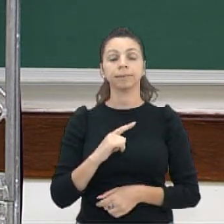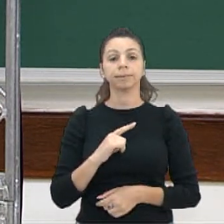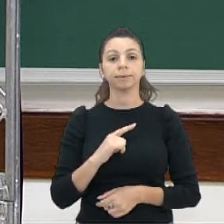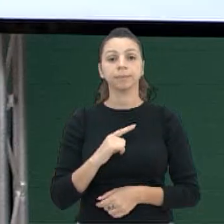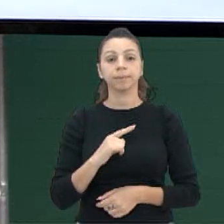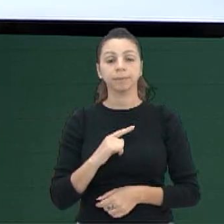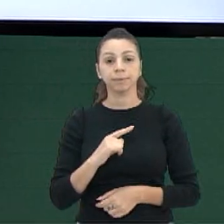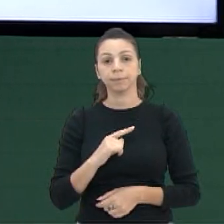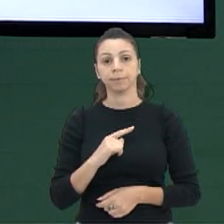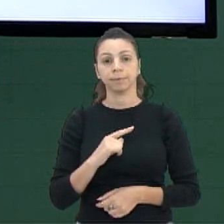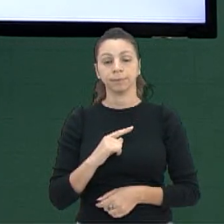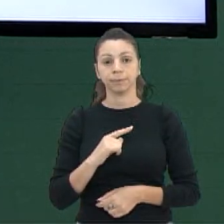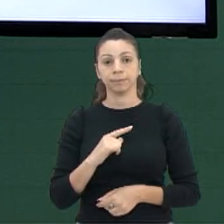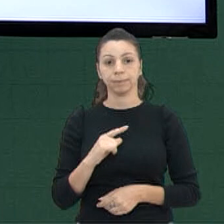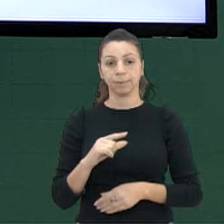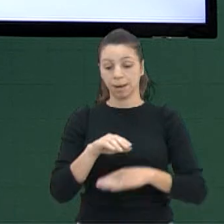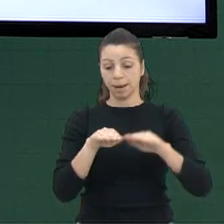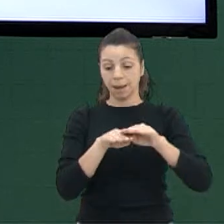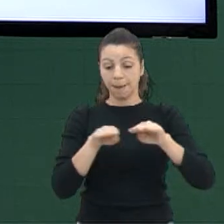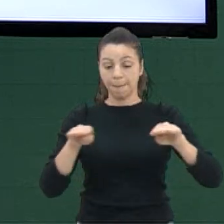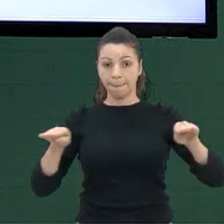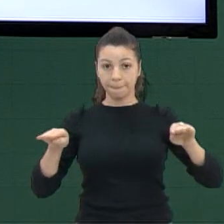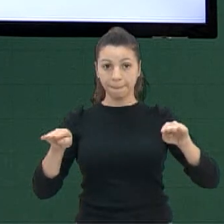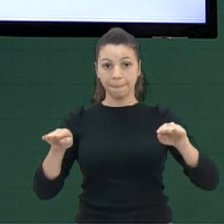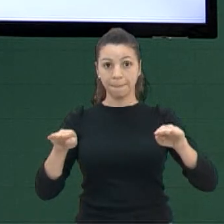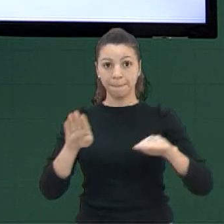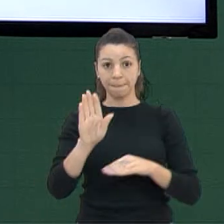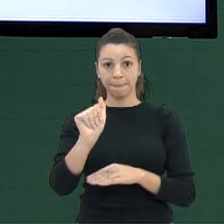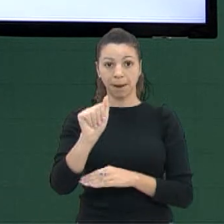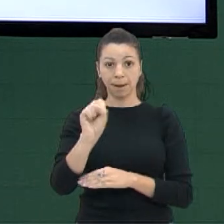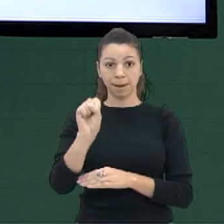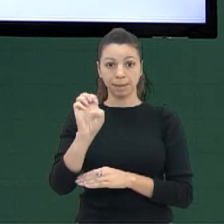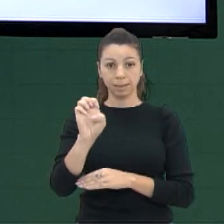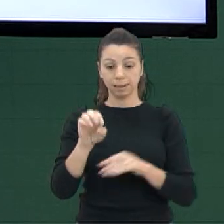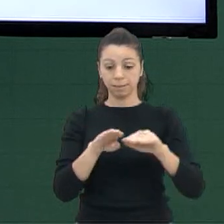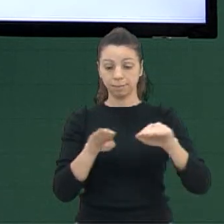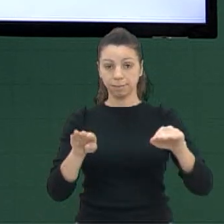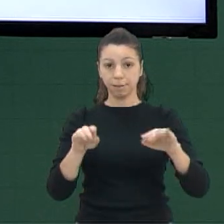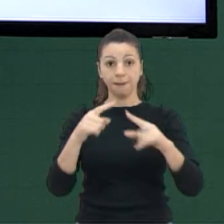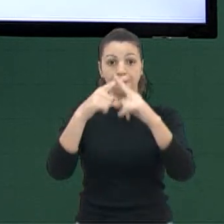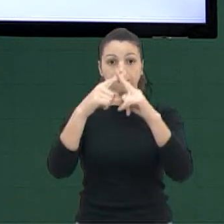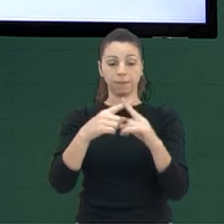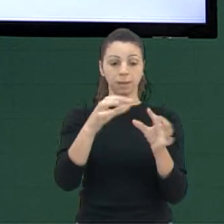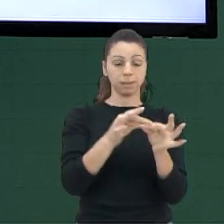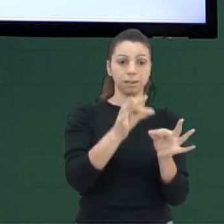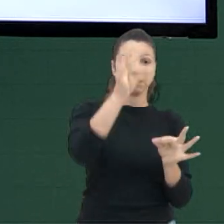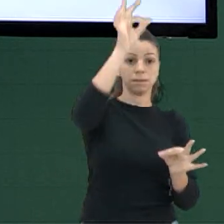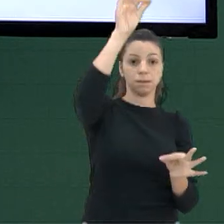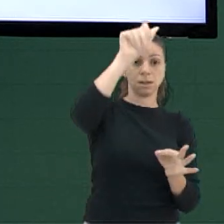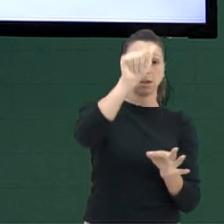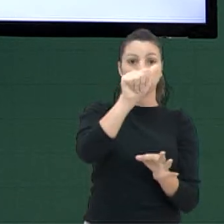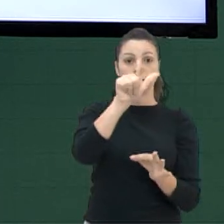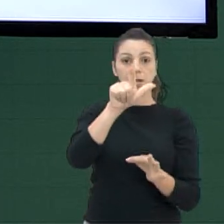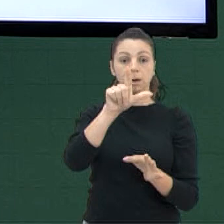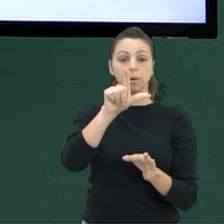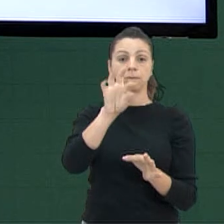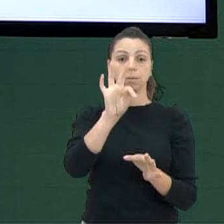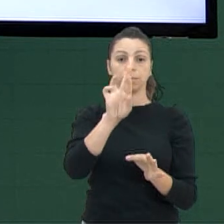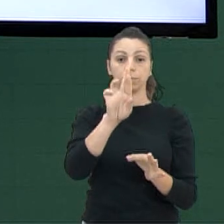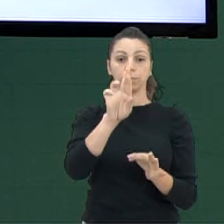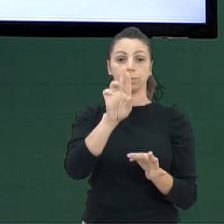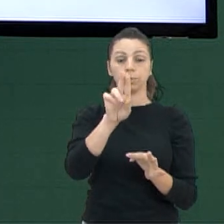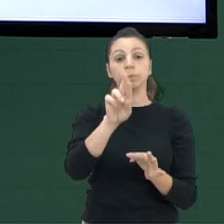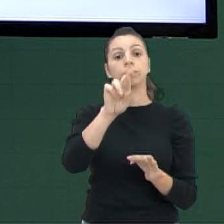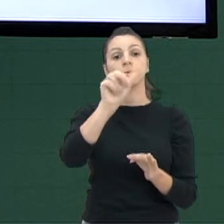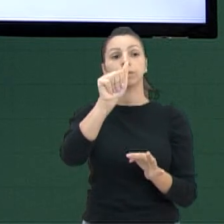É a base vezes a altura. O que eu vou fazer? Quem que é a minha base? É o A. E quem que seria a minha